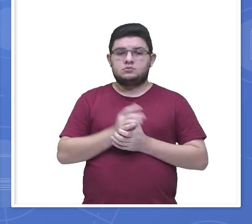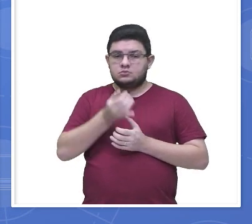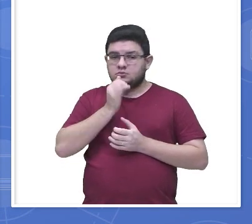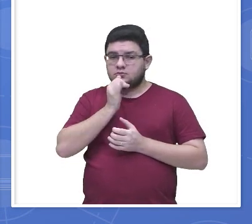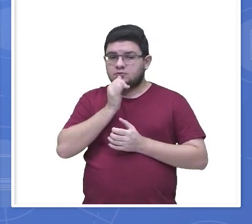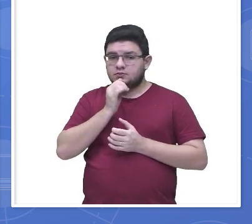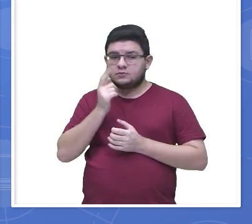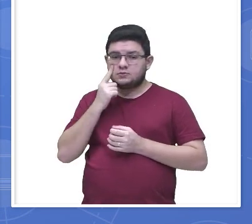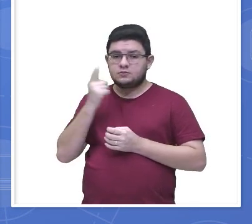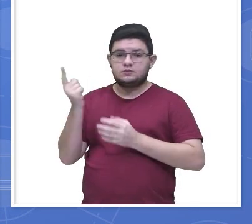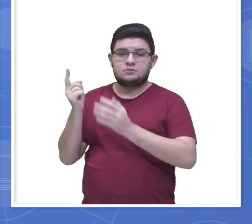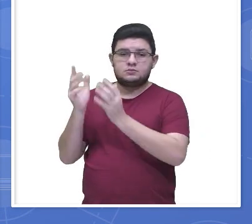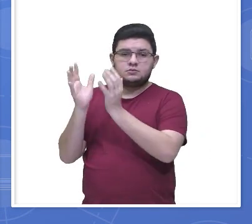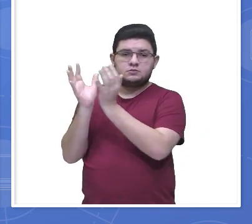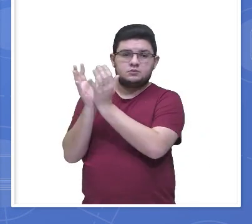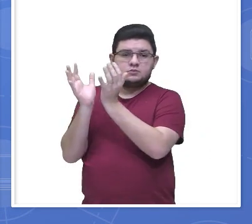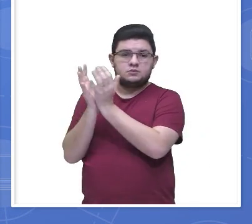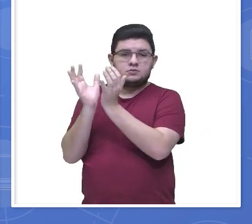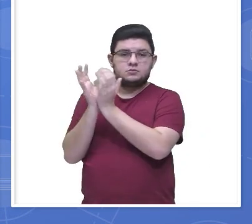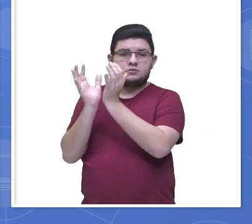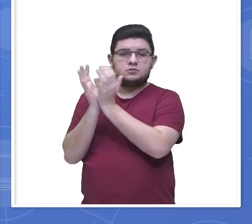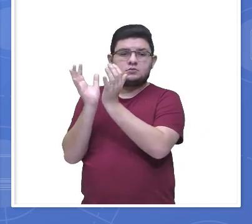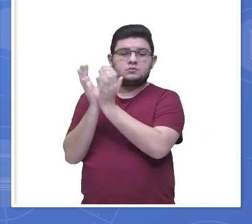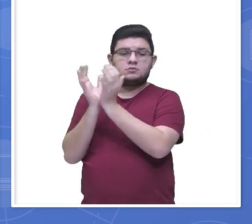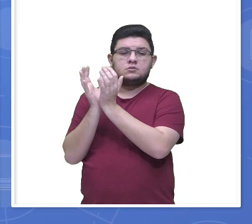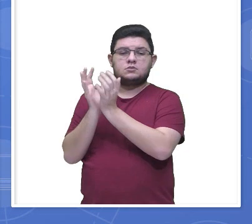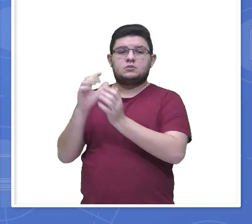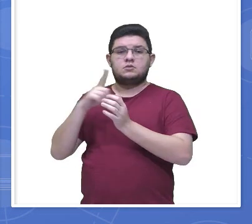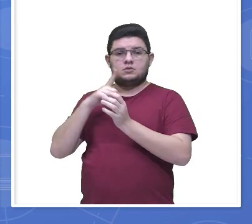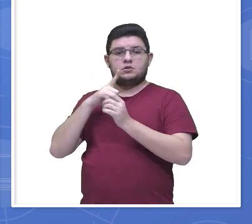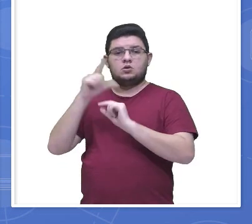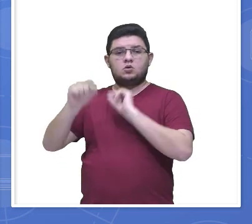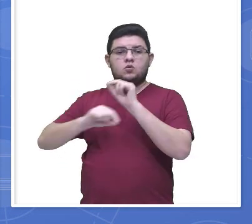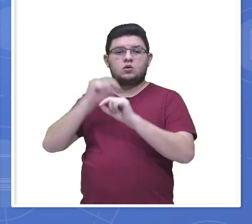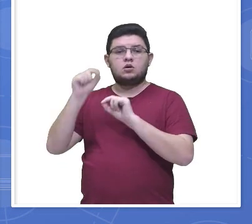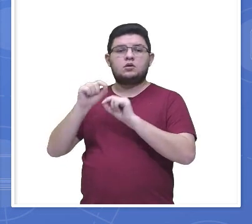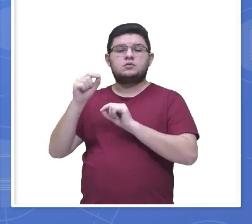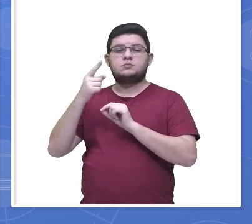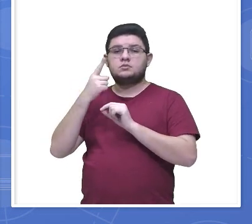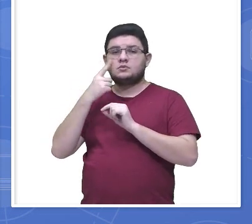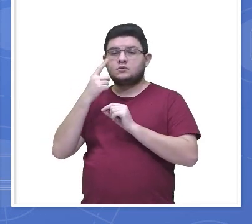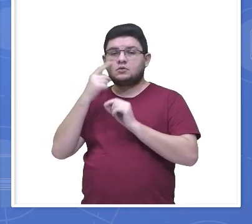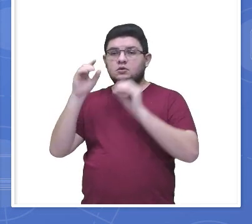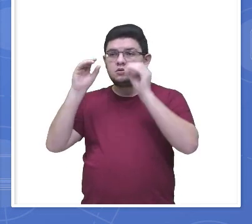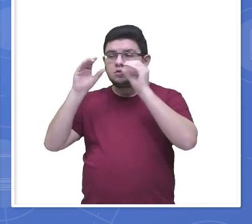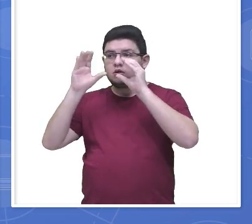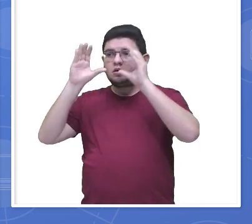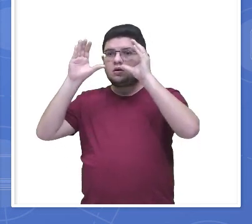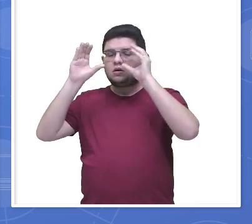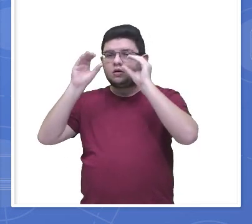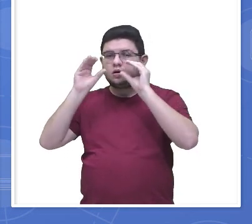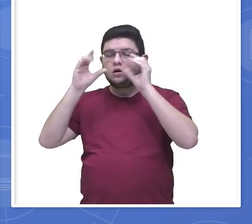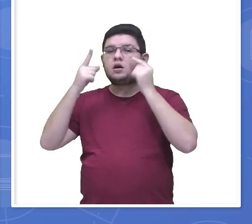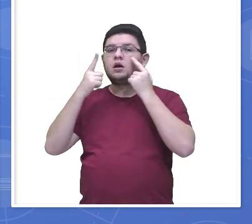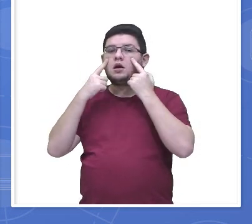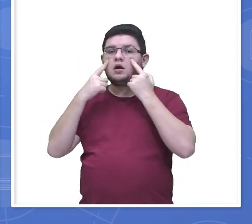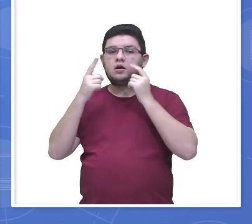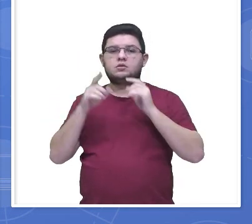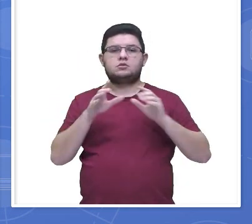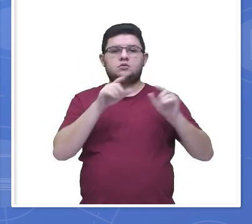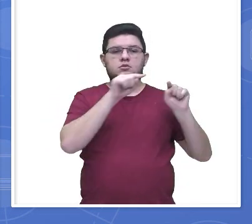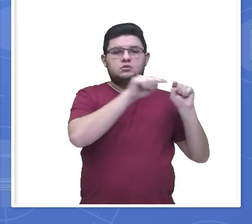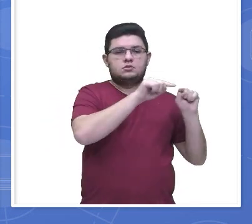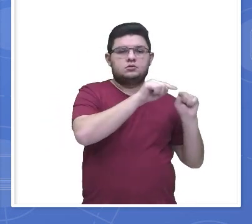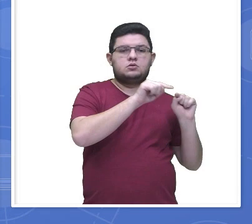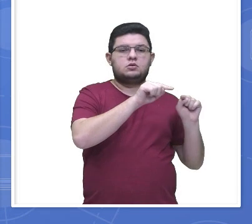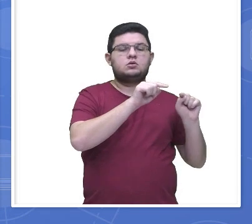parasimpático com a função de contrair a pupila, né, lá dos nossos olhos, por exemplo. E o simpático vai